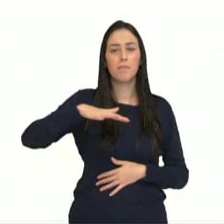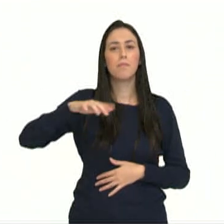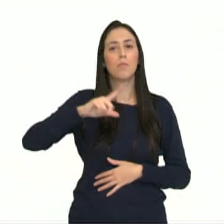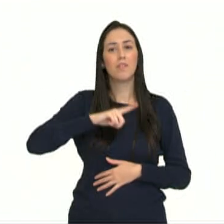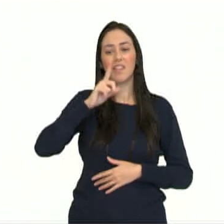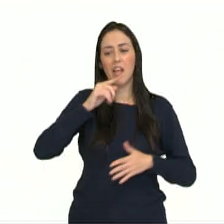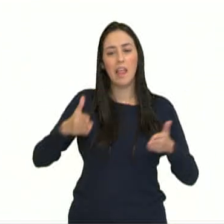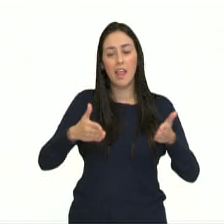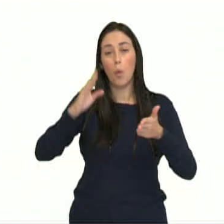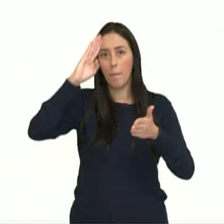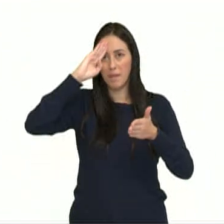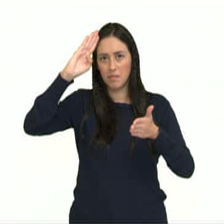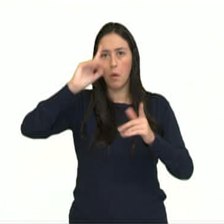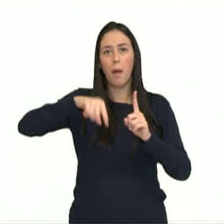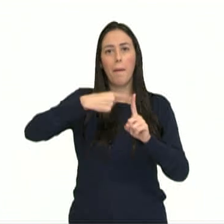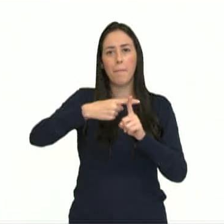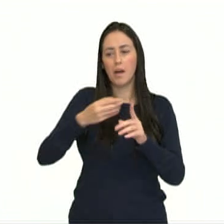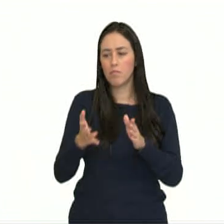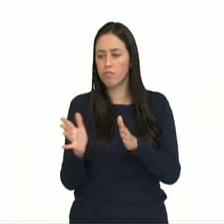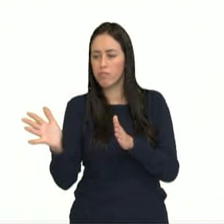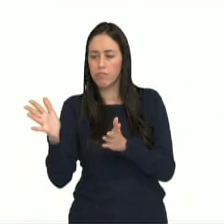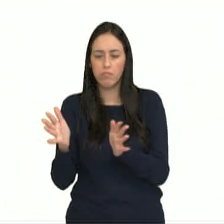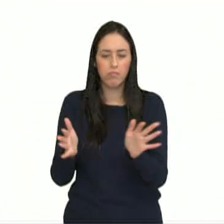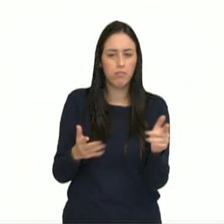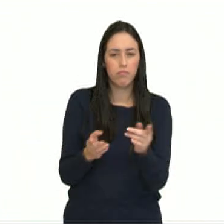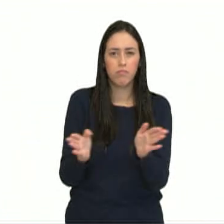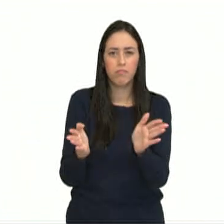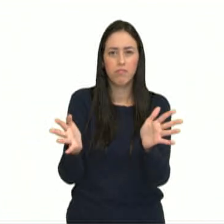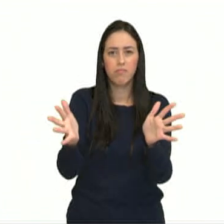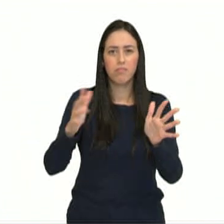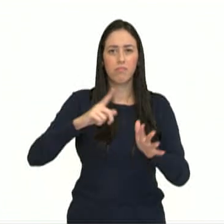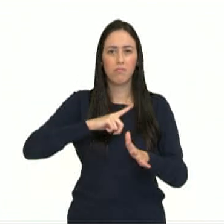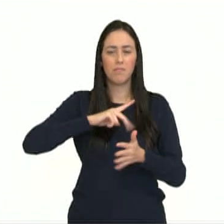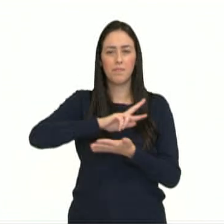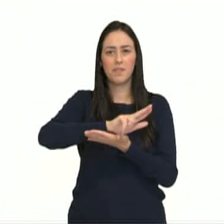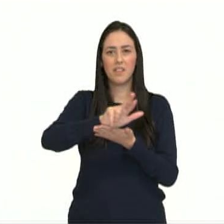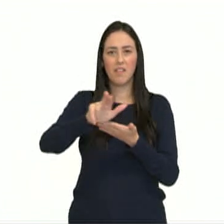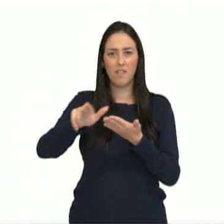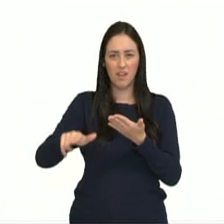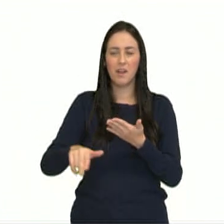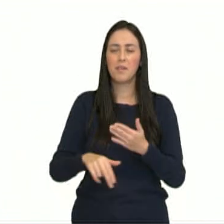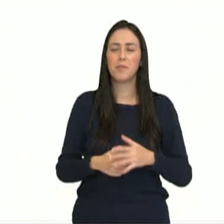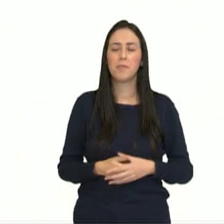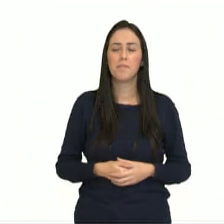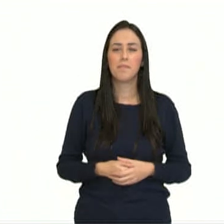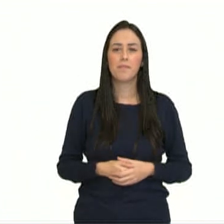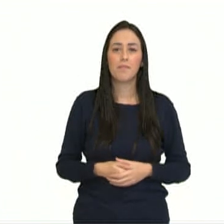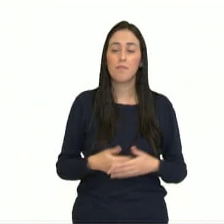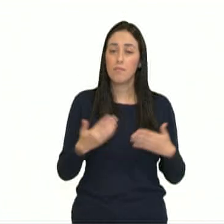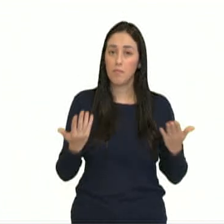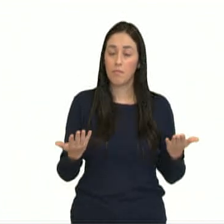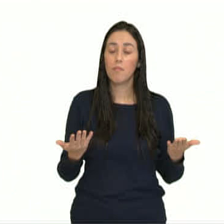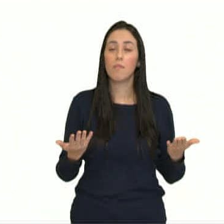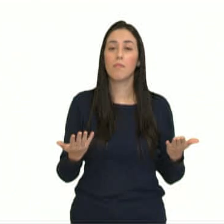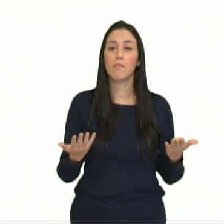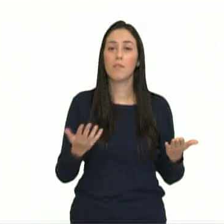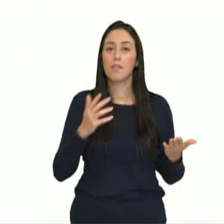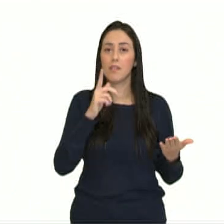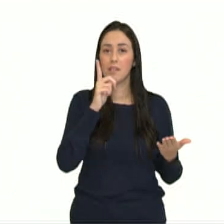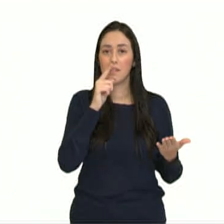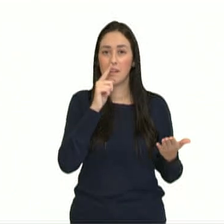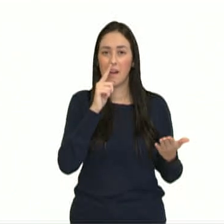seus afluentes, incluindo nascentes, divisores de água ou interflúvios, entre outros. Então, quando a gente está falando em águas